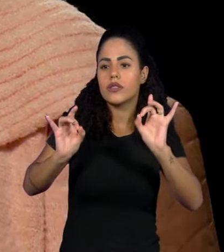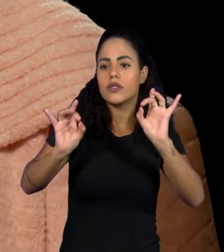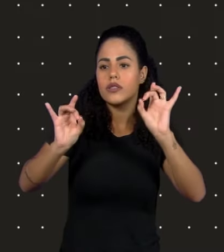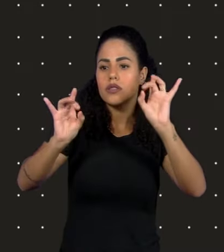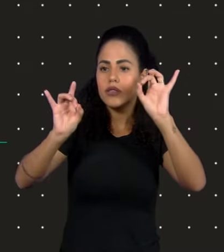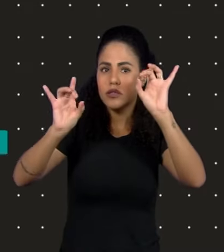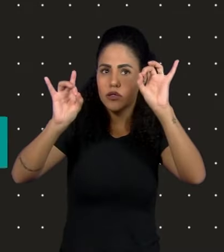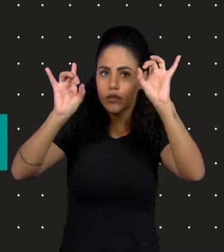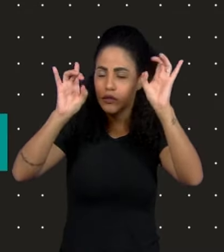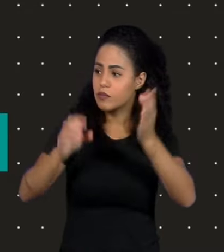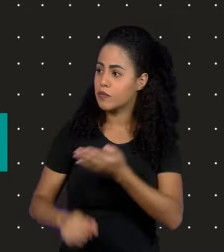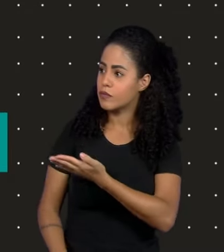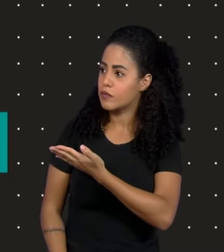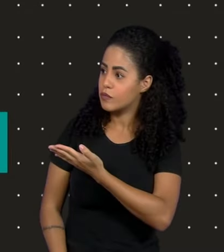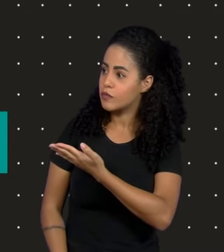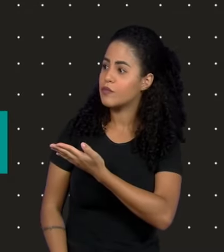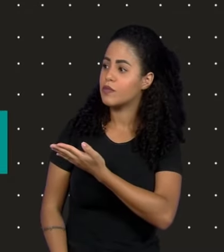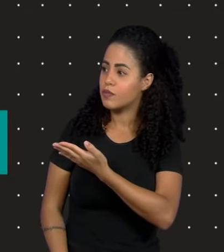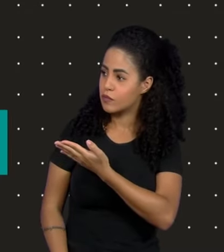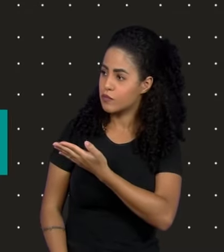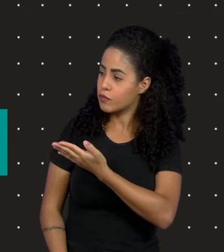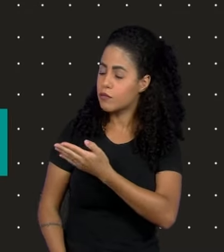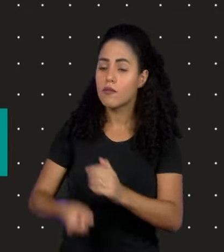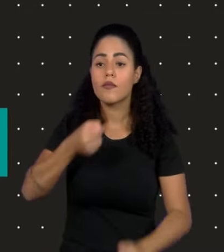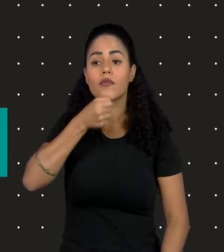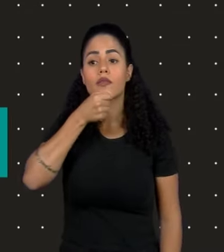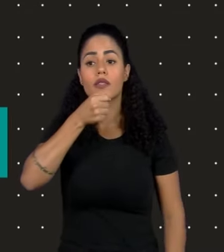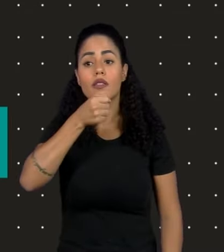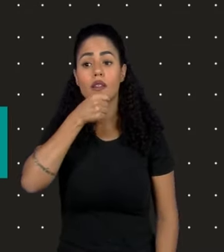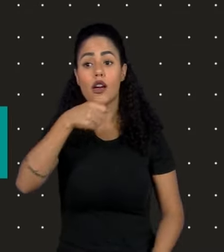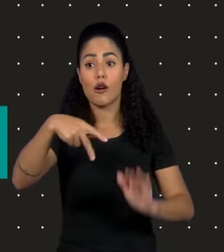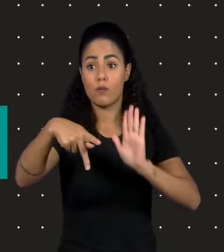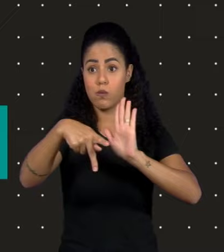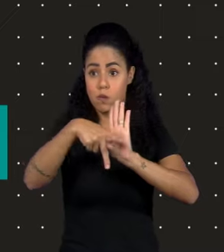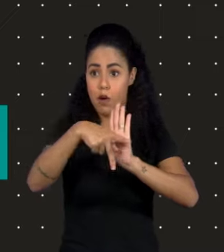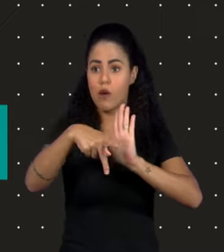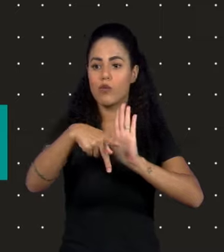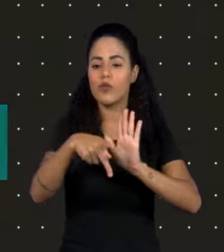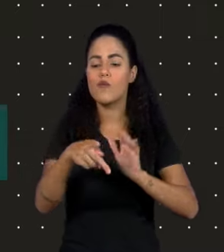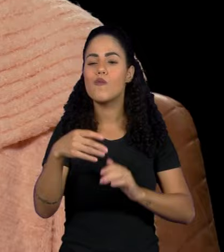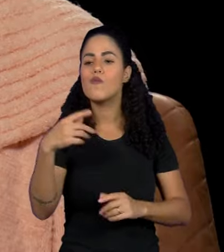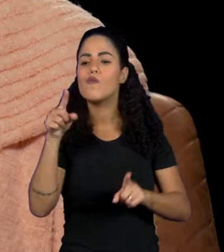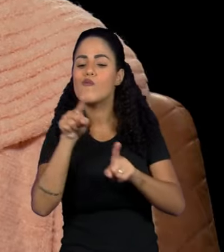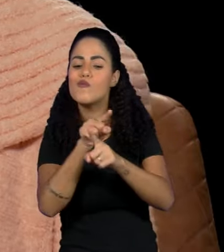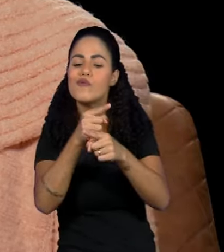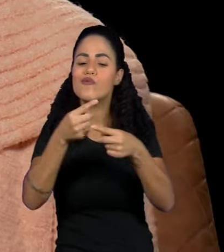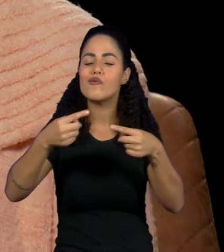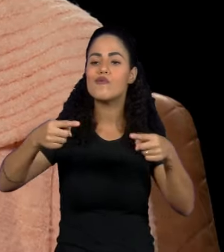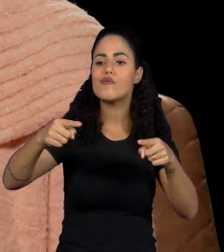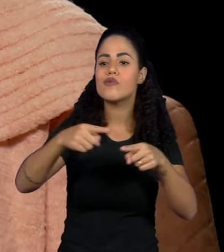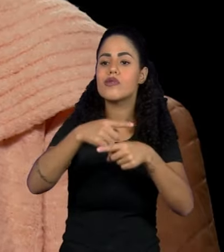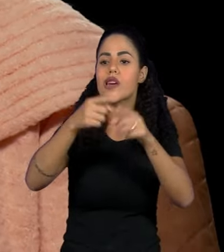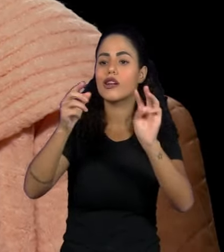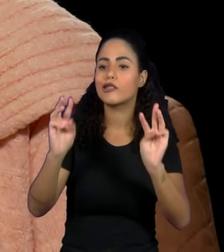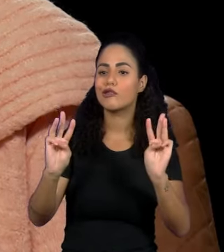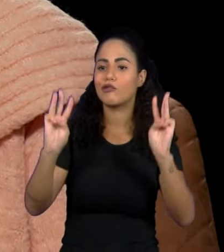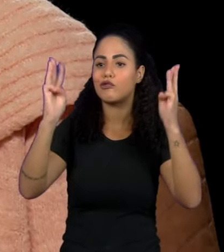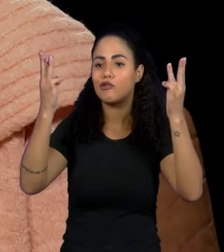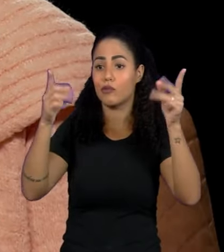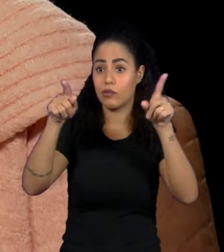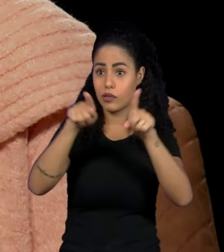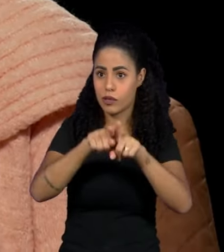Geraldo Cazé, que era um programa de música, era um show. Também nós fazíamos um jogral